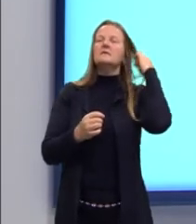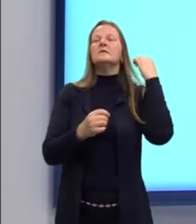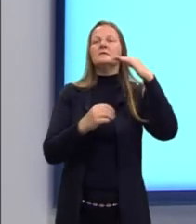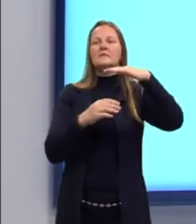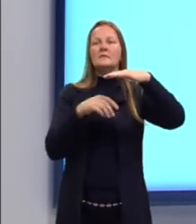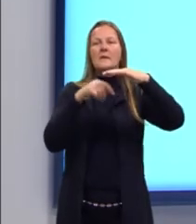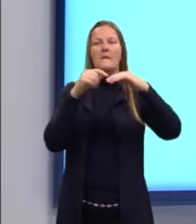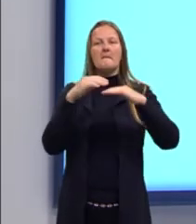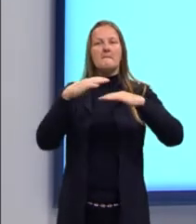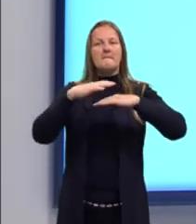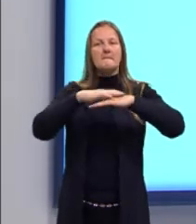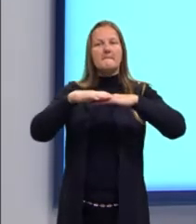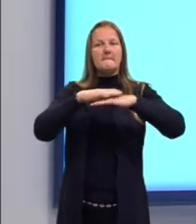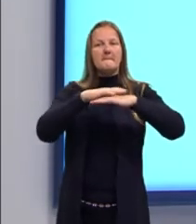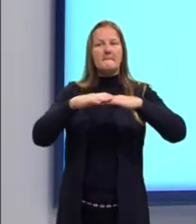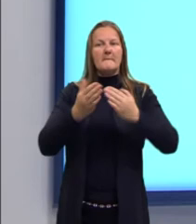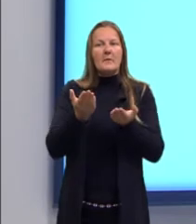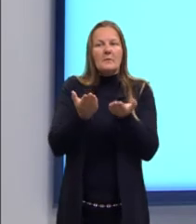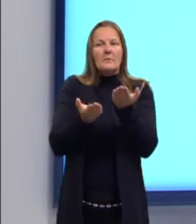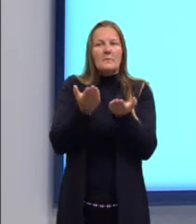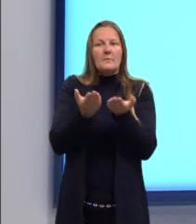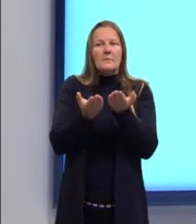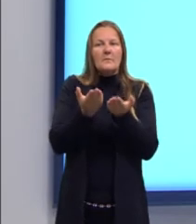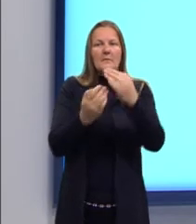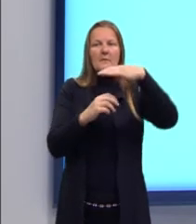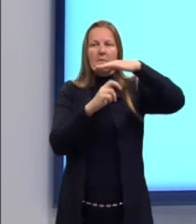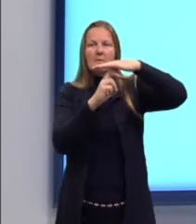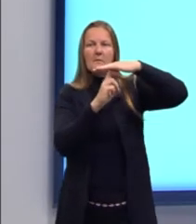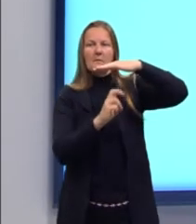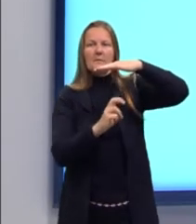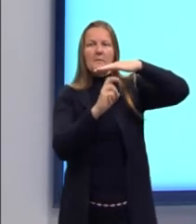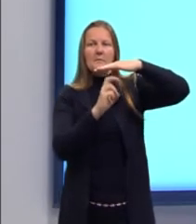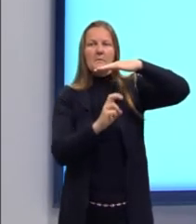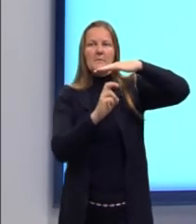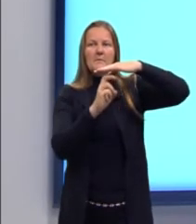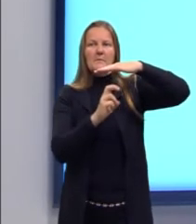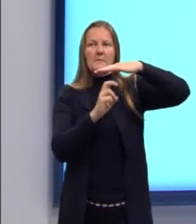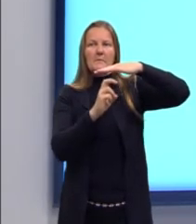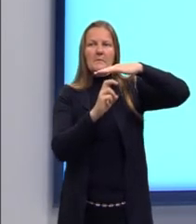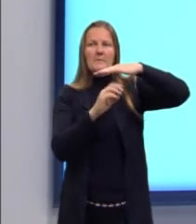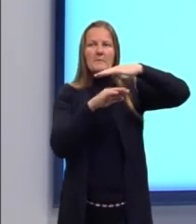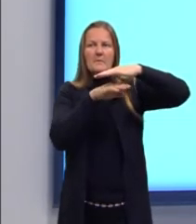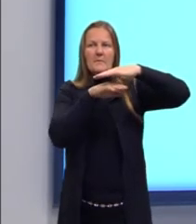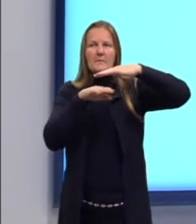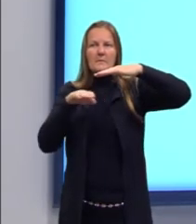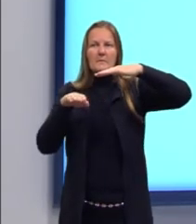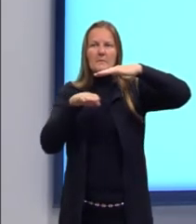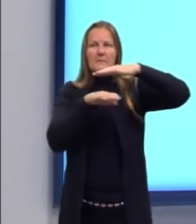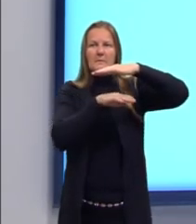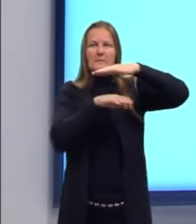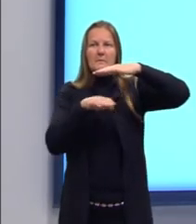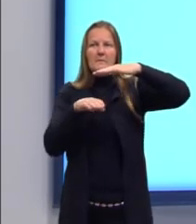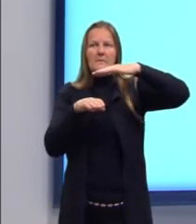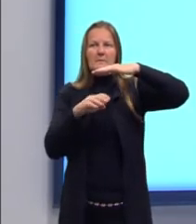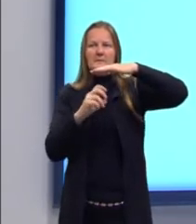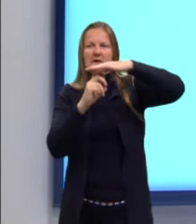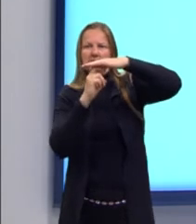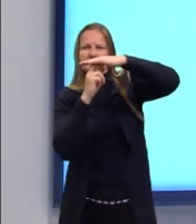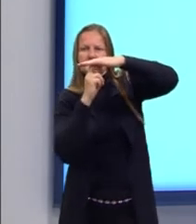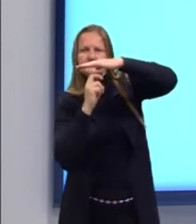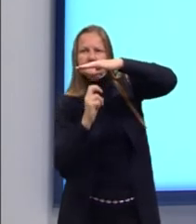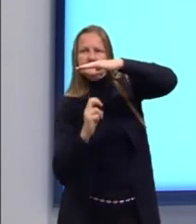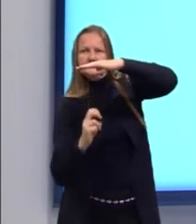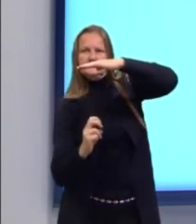Equilíbrio então nós temos a nossa mola aqui né relacionando ali com m e nós temos a mola de